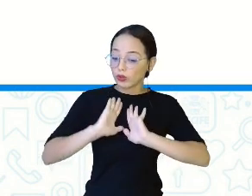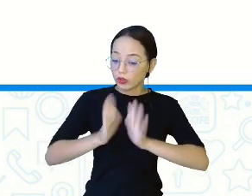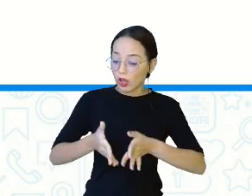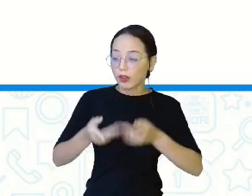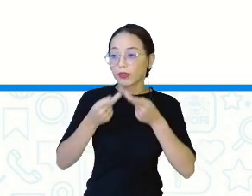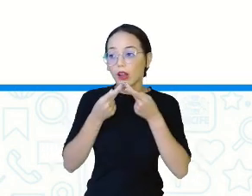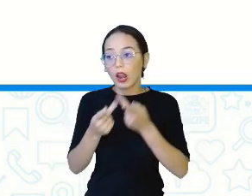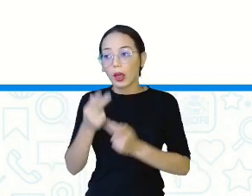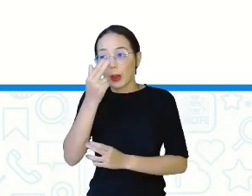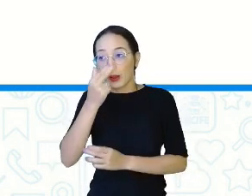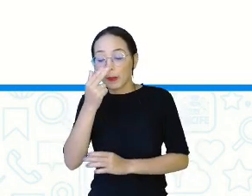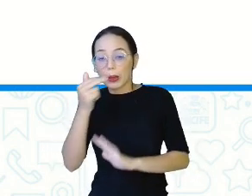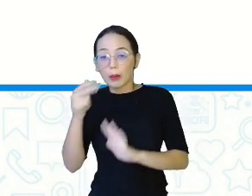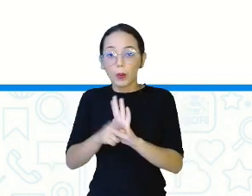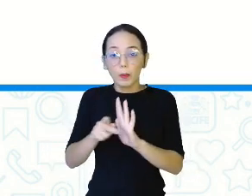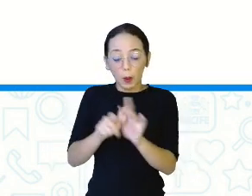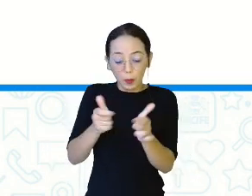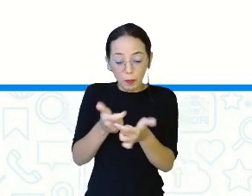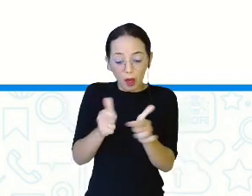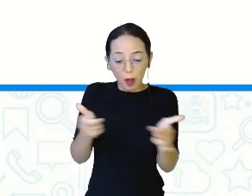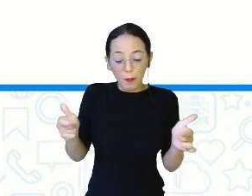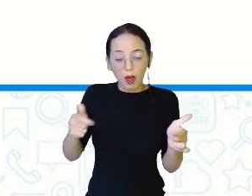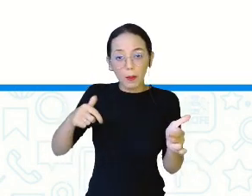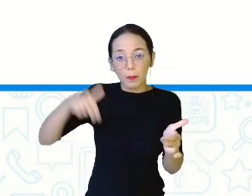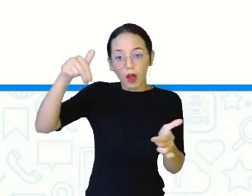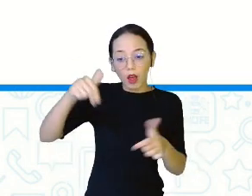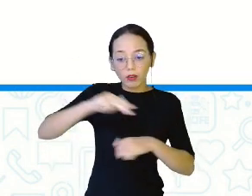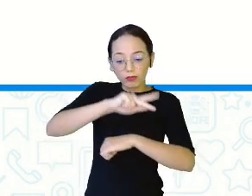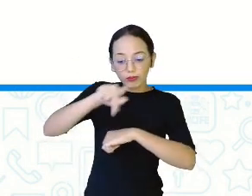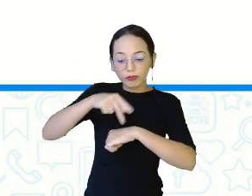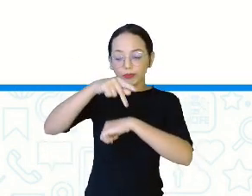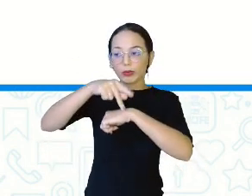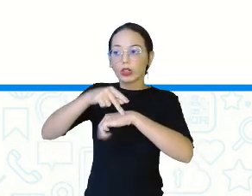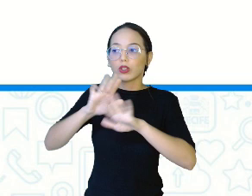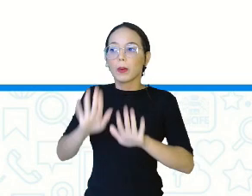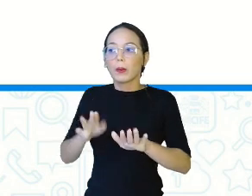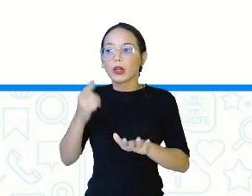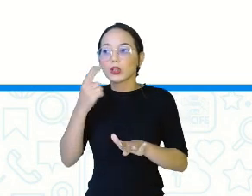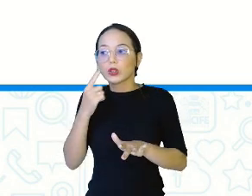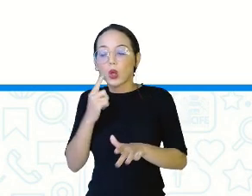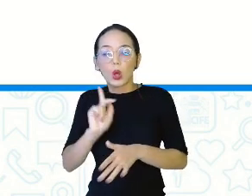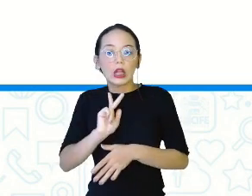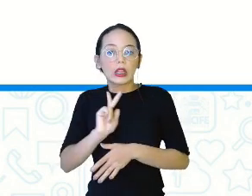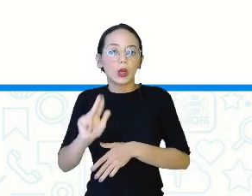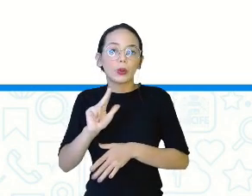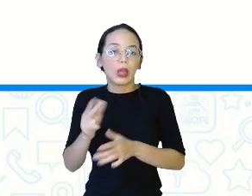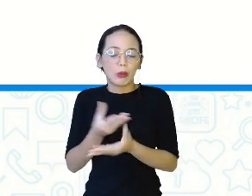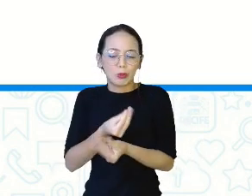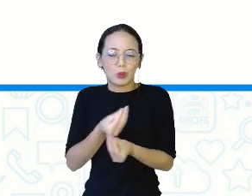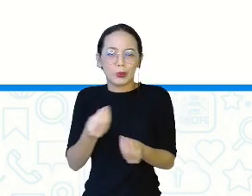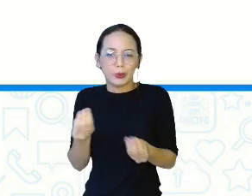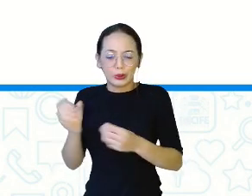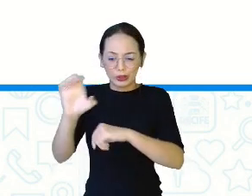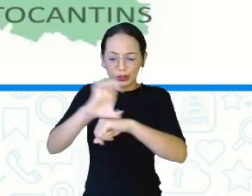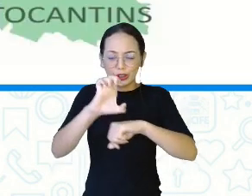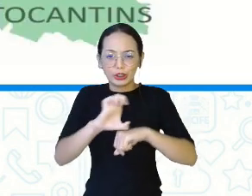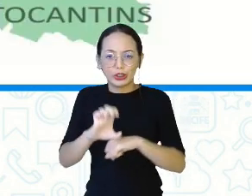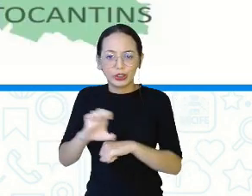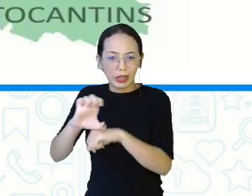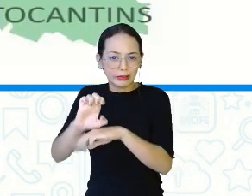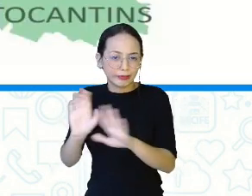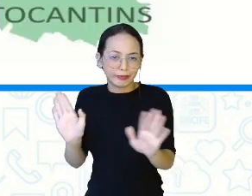né? Apesar de ser a maior região do país, a região norte não concentra o maior número